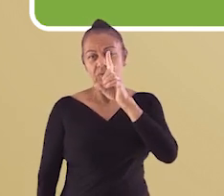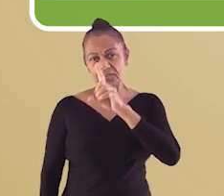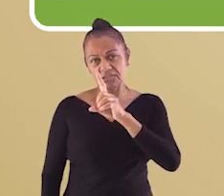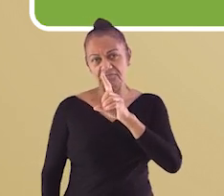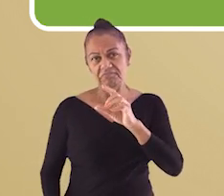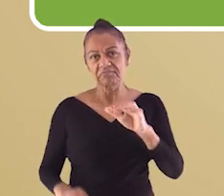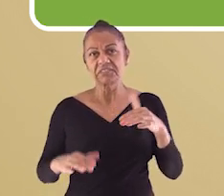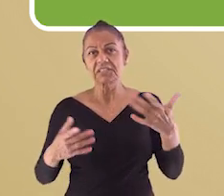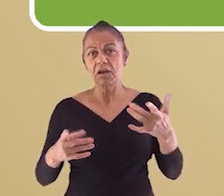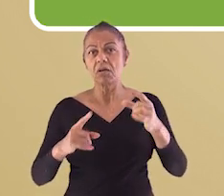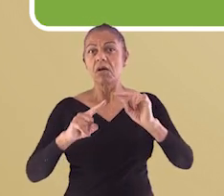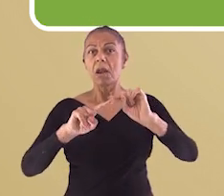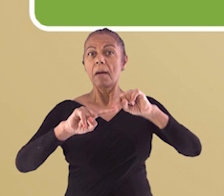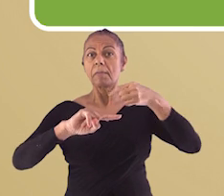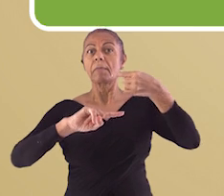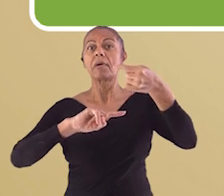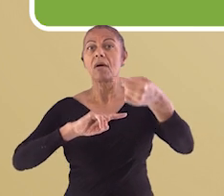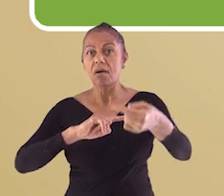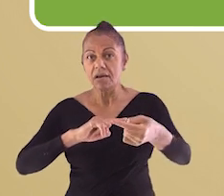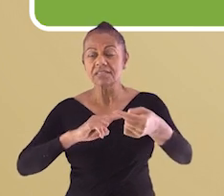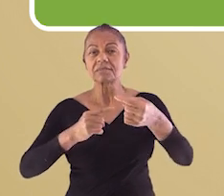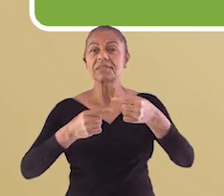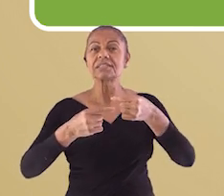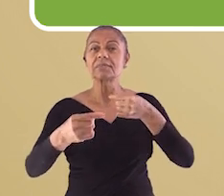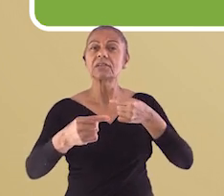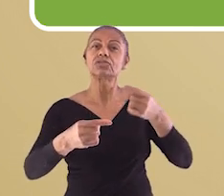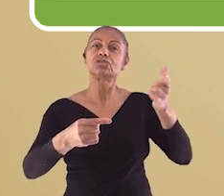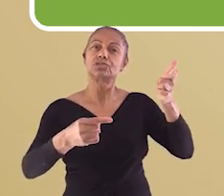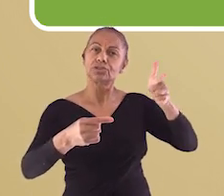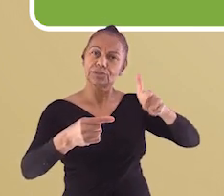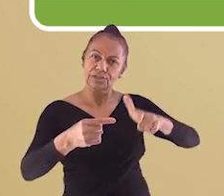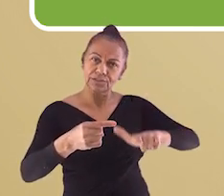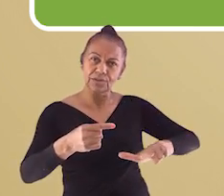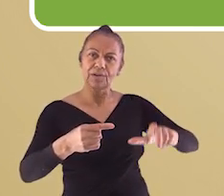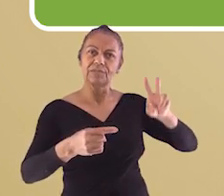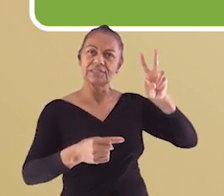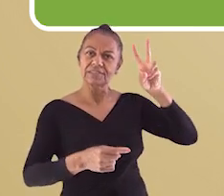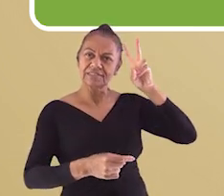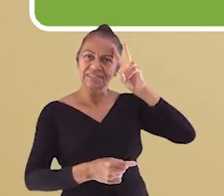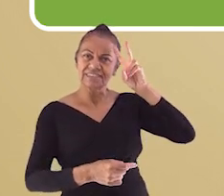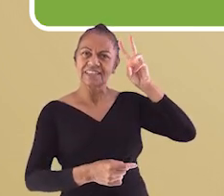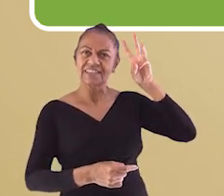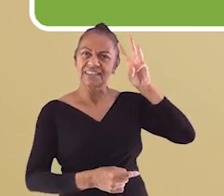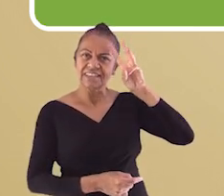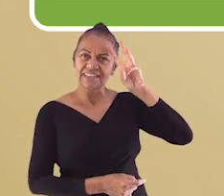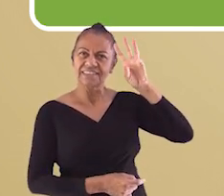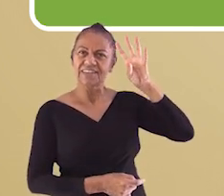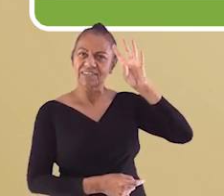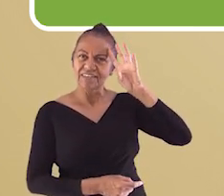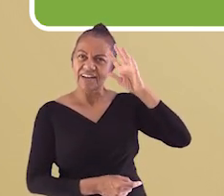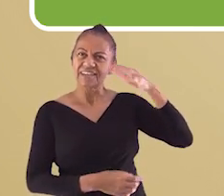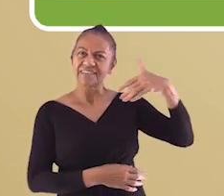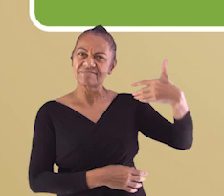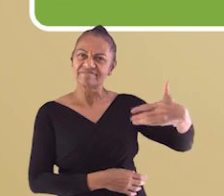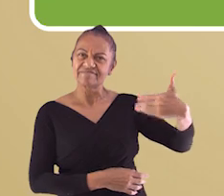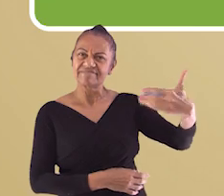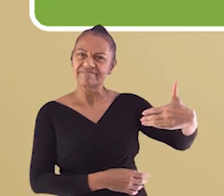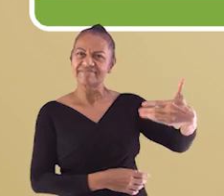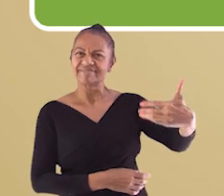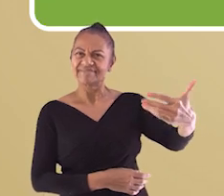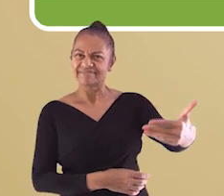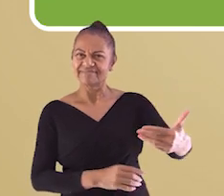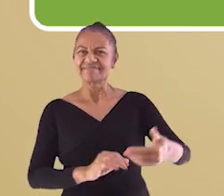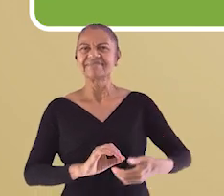domingo. Então, na próxima semana, teremos novamente uma outra segunda, uma outra terça e assim